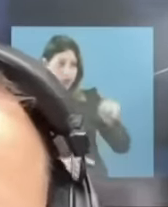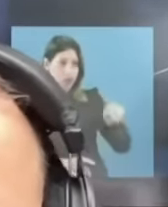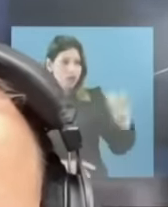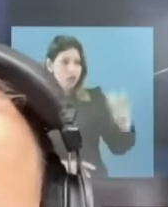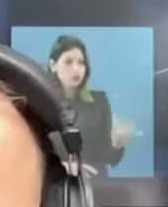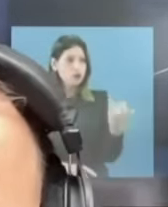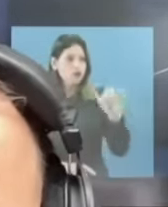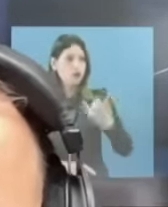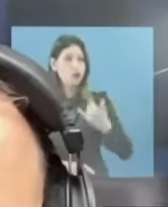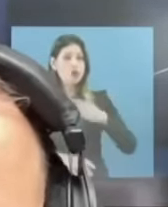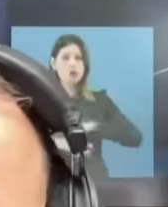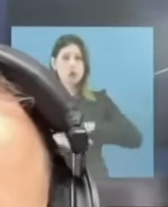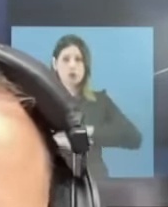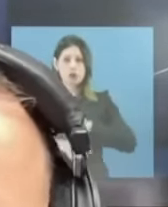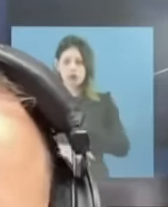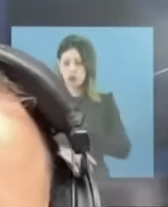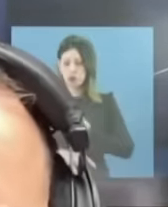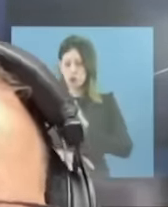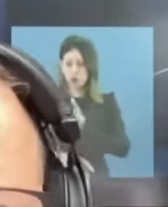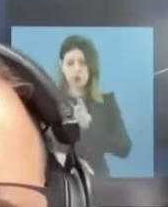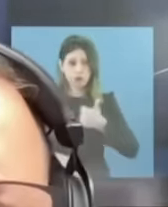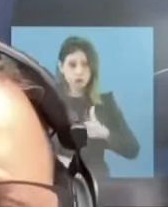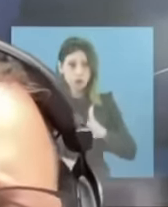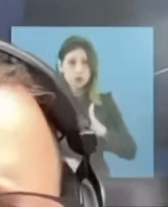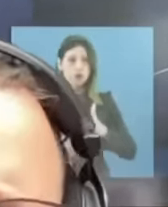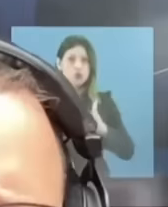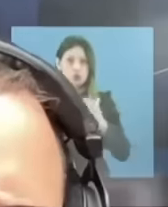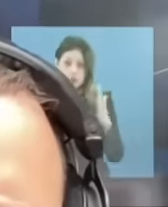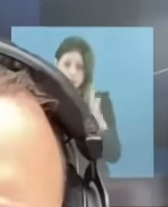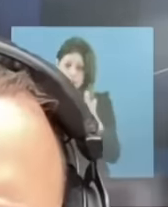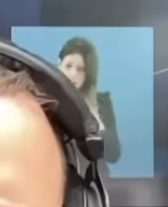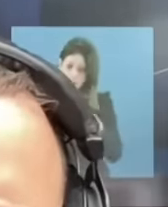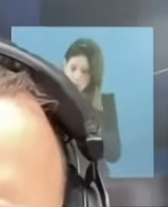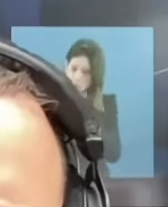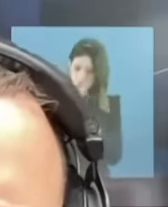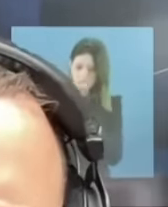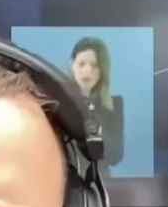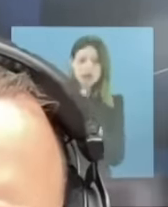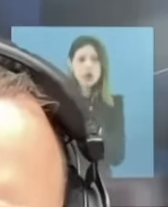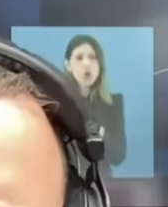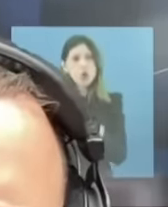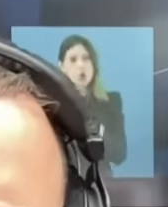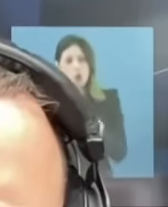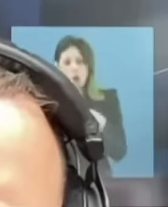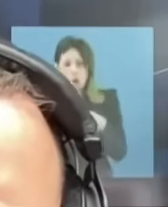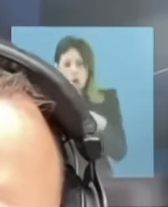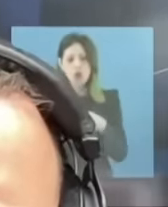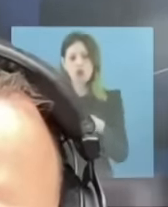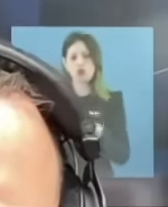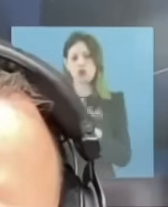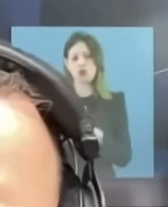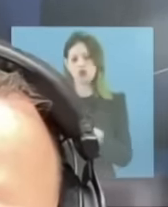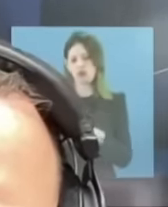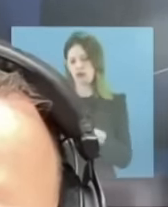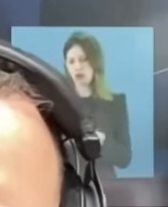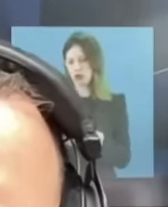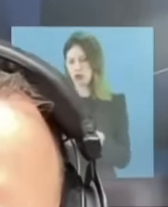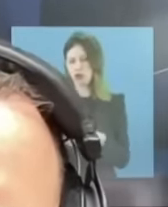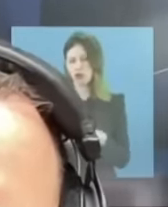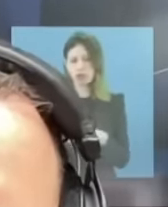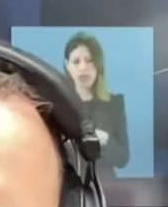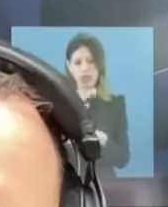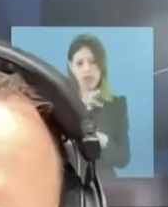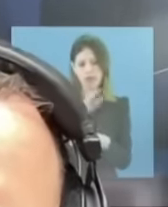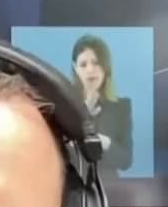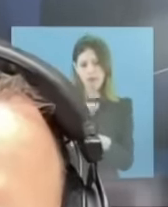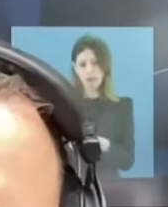de 2021, no prelúdio das eleições, ou no princípio de 2022, o FBI, que é uma agência de